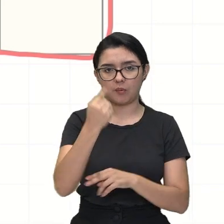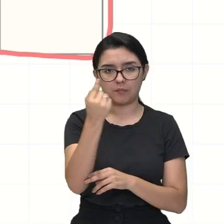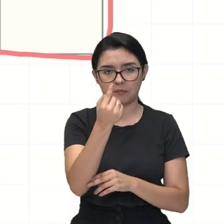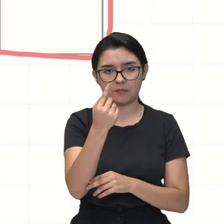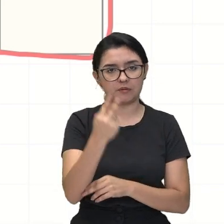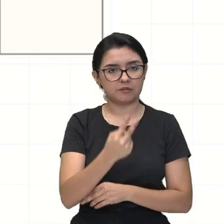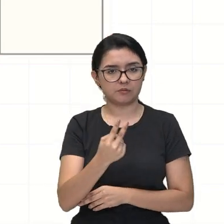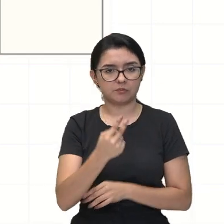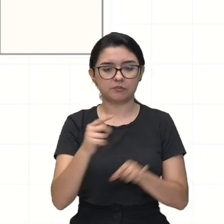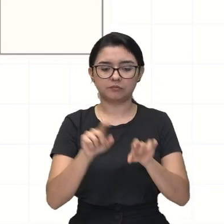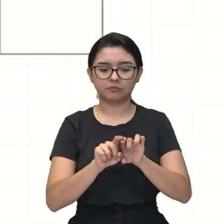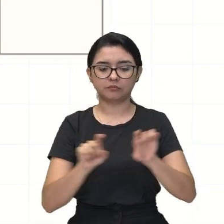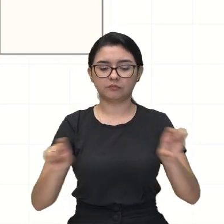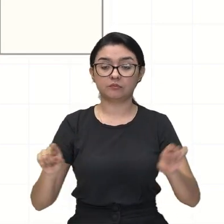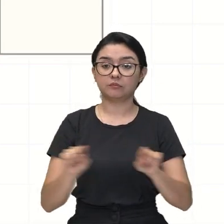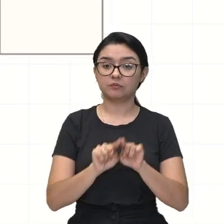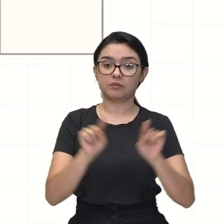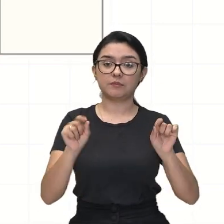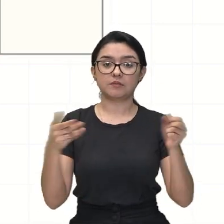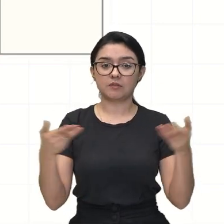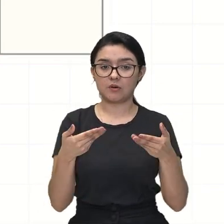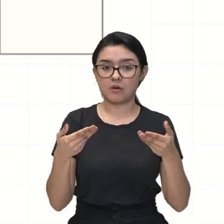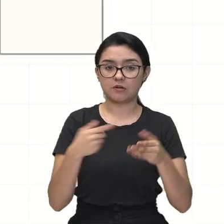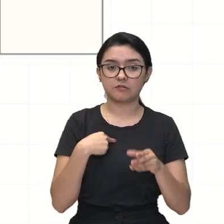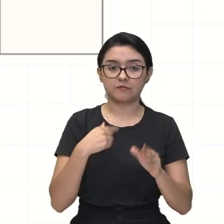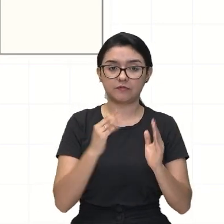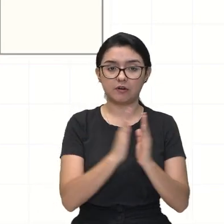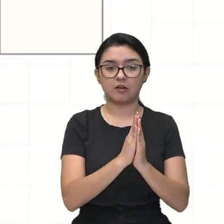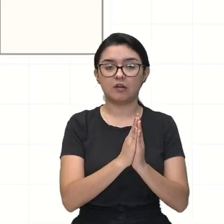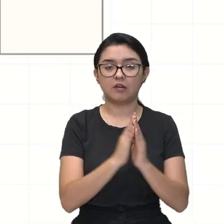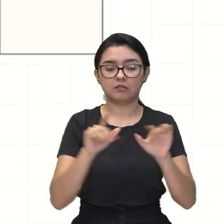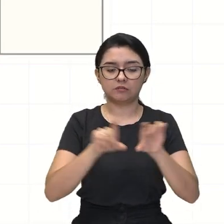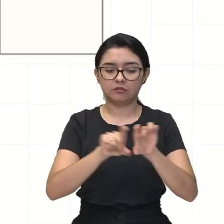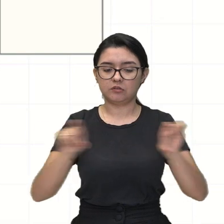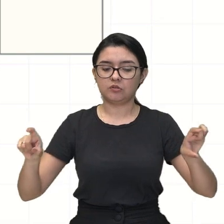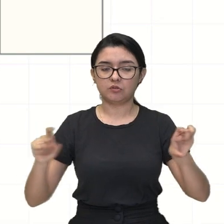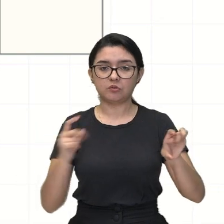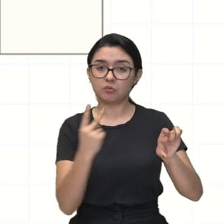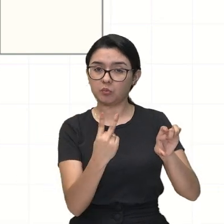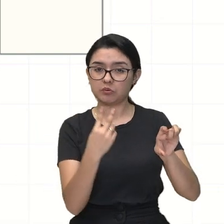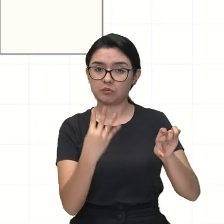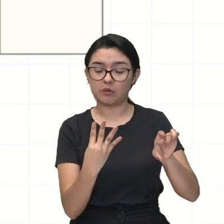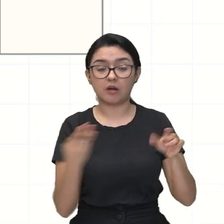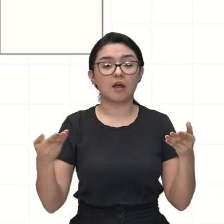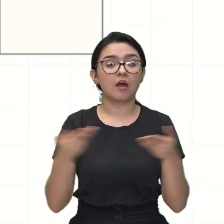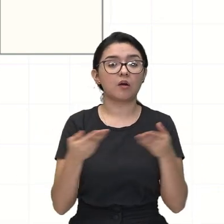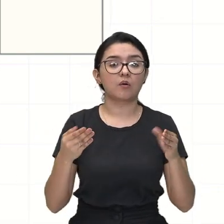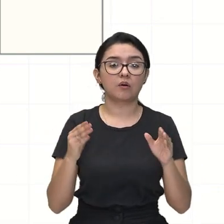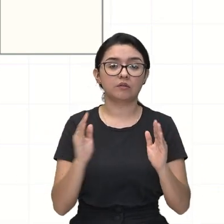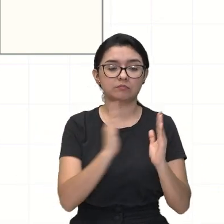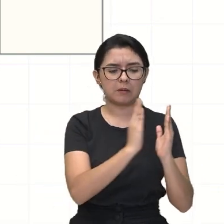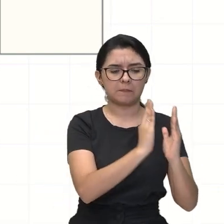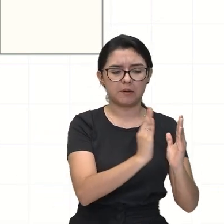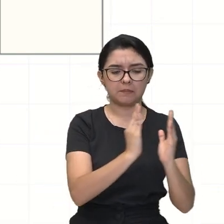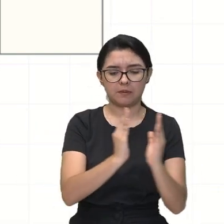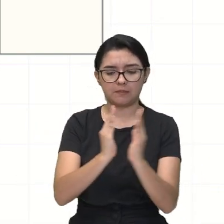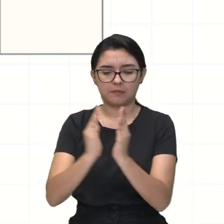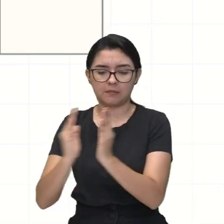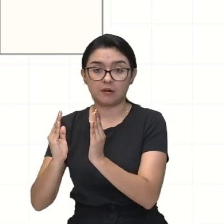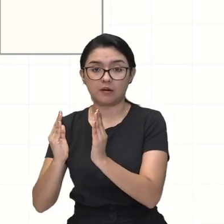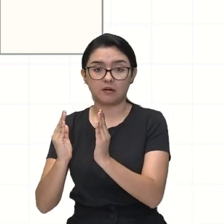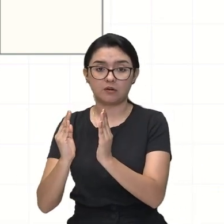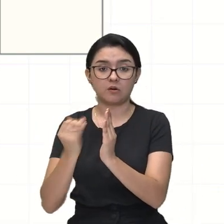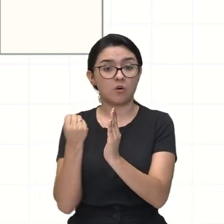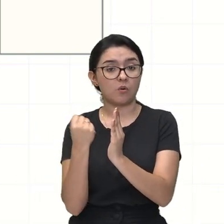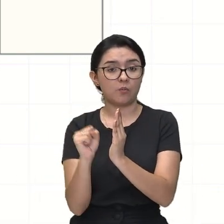anteriores, só que ao invés de dividir em 2 ou em 4, nós dividimos em 8 partes. 1, 2,